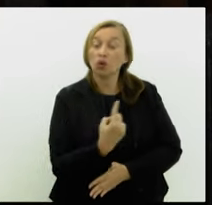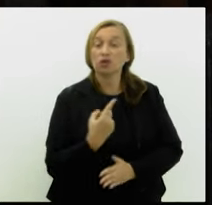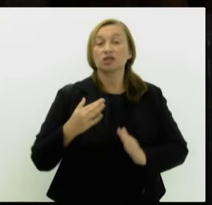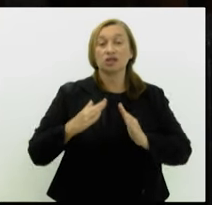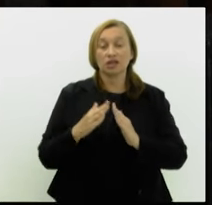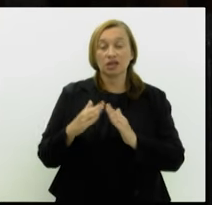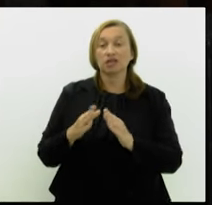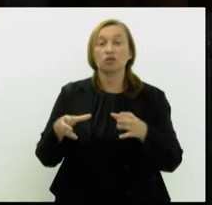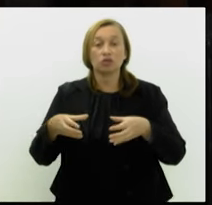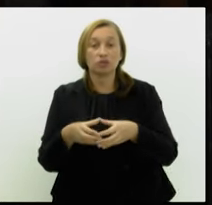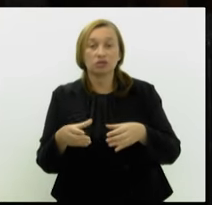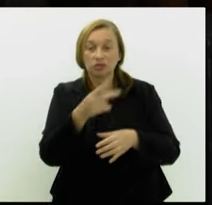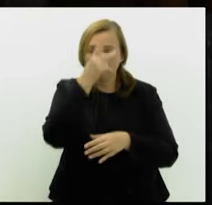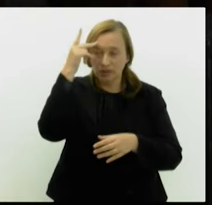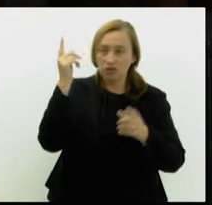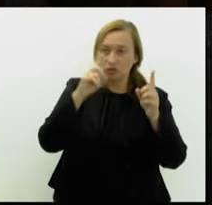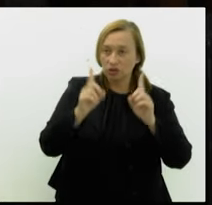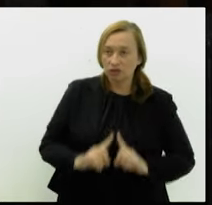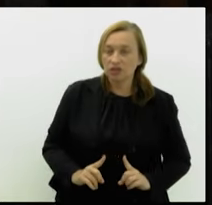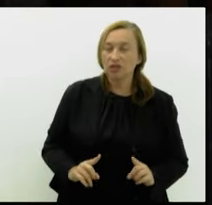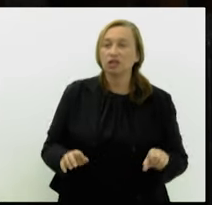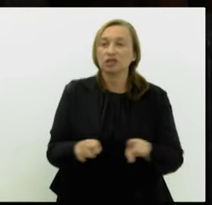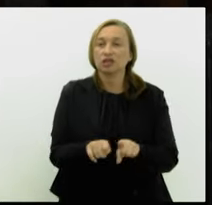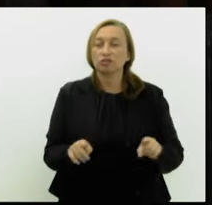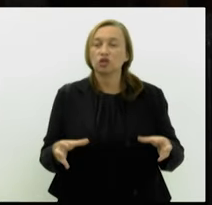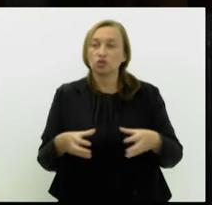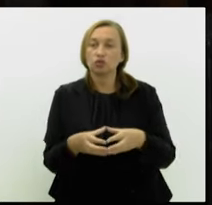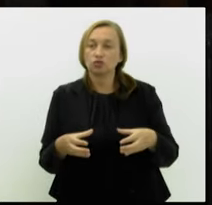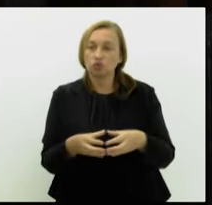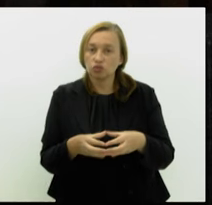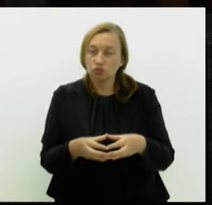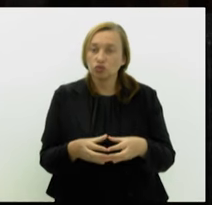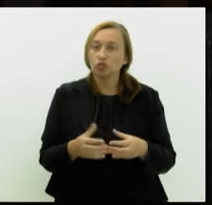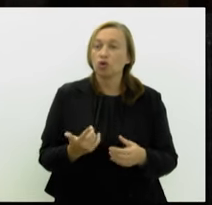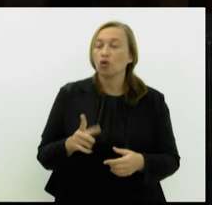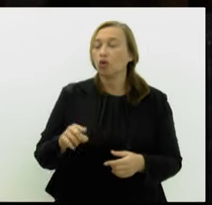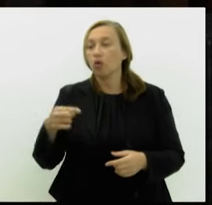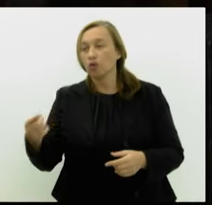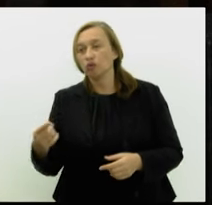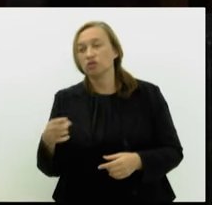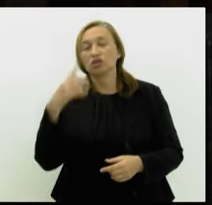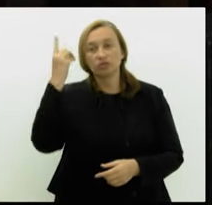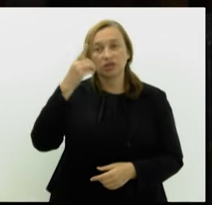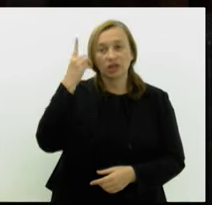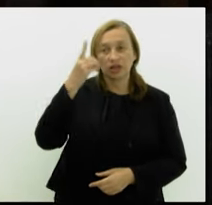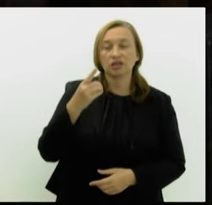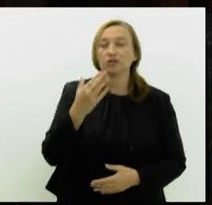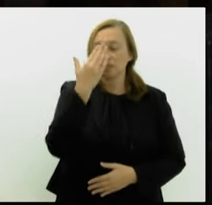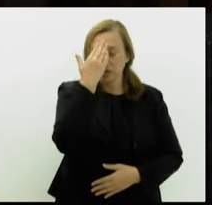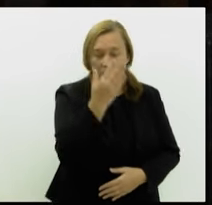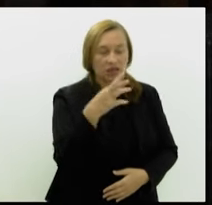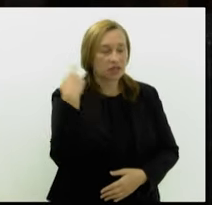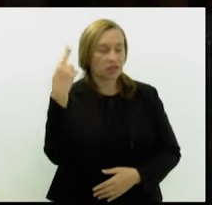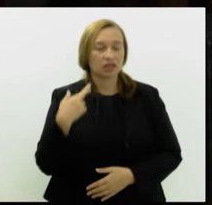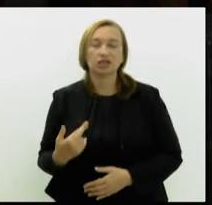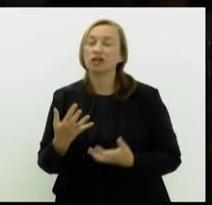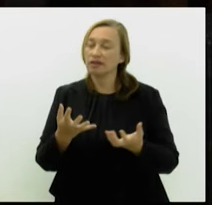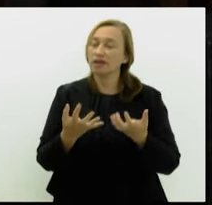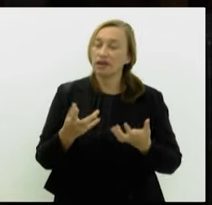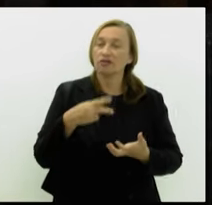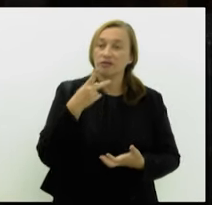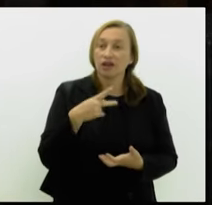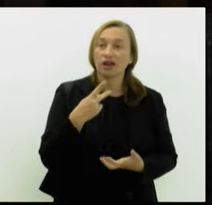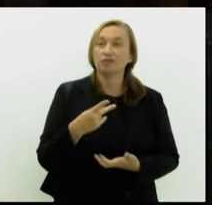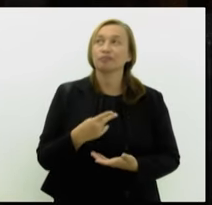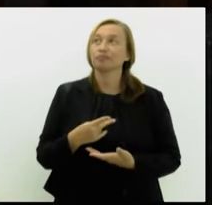Comissão da Pessoa com Deficiência e também em conjunto com outros deputados. Então, muito obrigado, deputada Renata Souza, e quero dizer que isto é